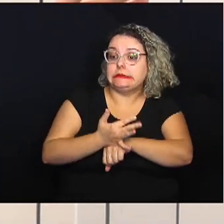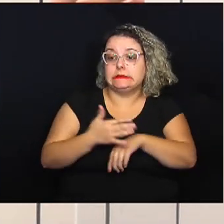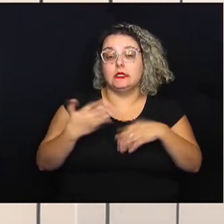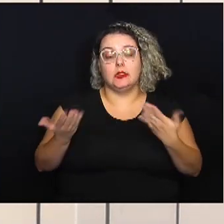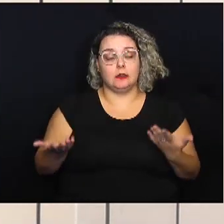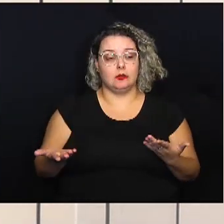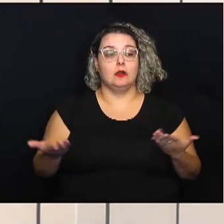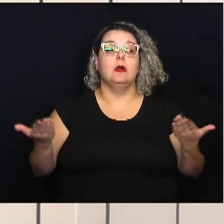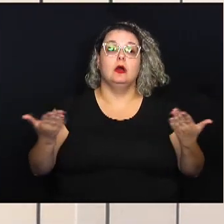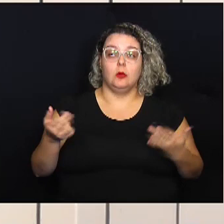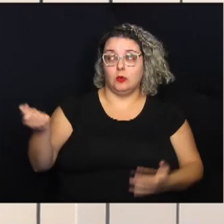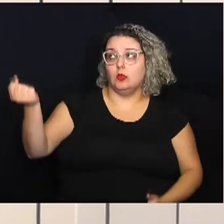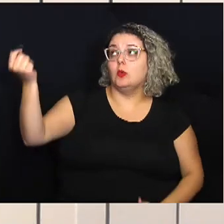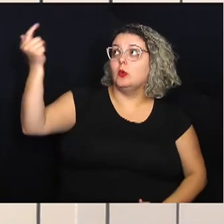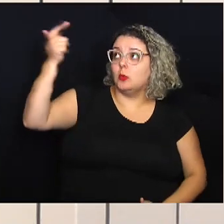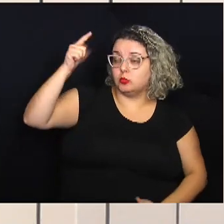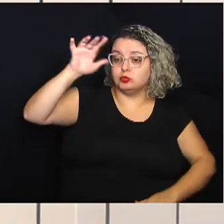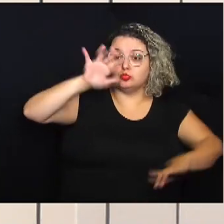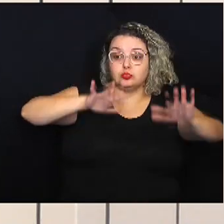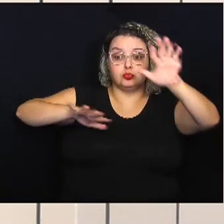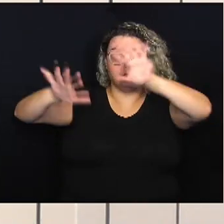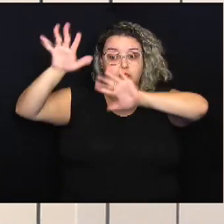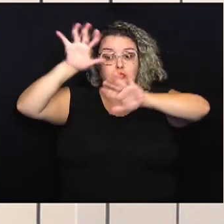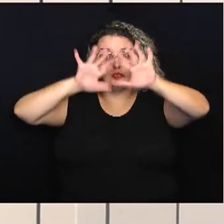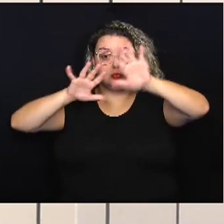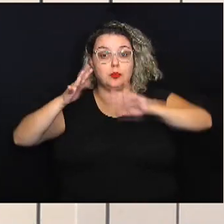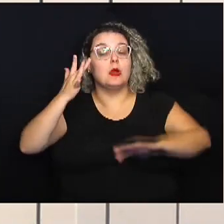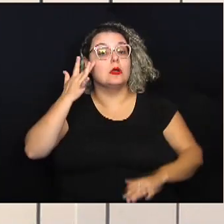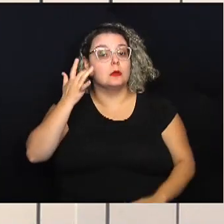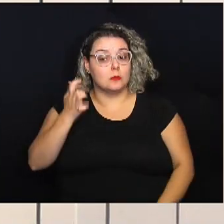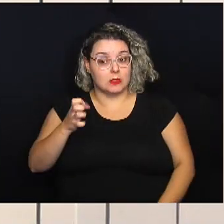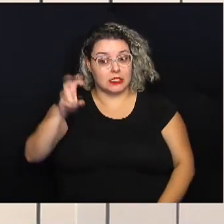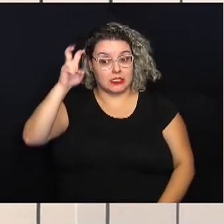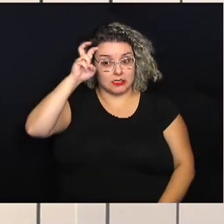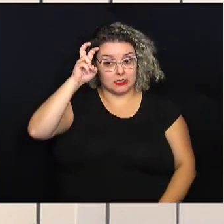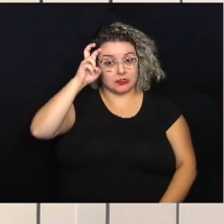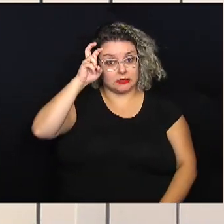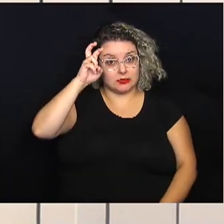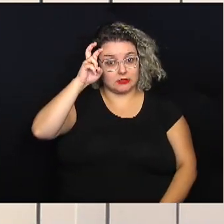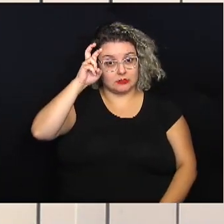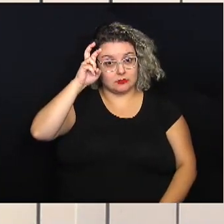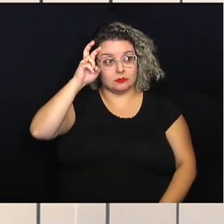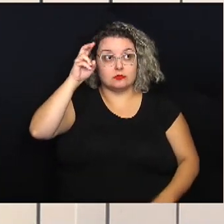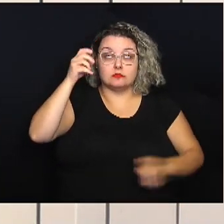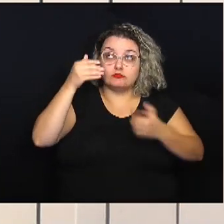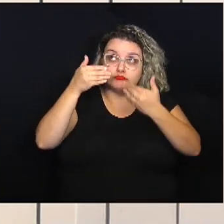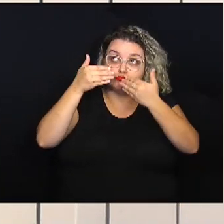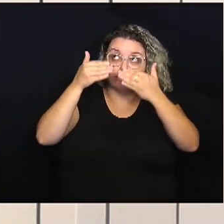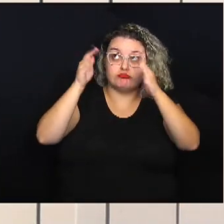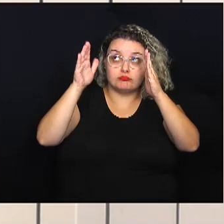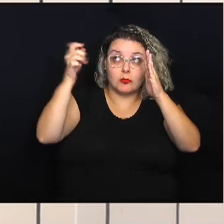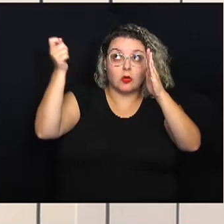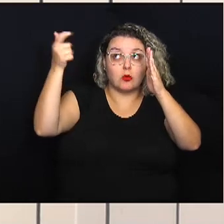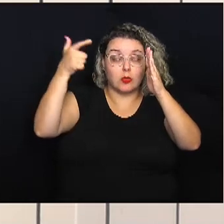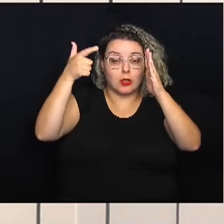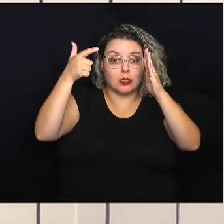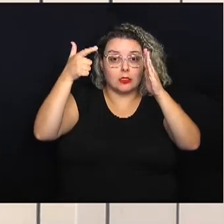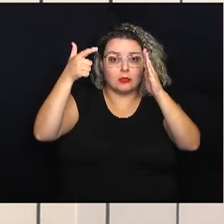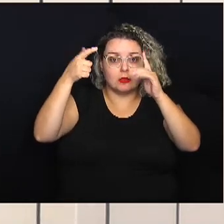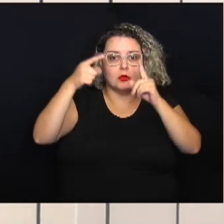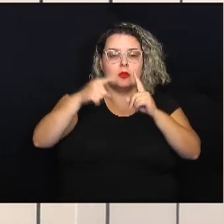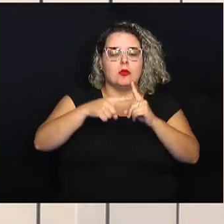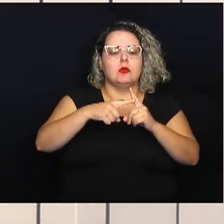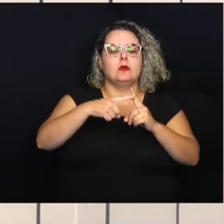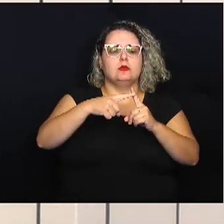o sol aparece entre nuvens. Para amanhã, quinta-feira, tempo abre, sol aparece e o clima volta